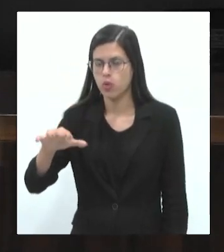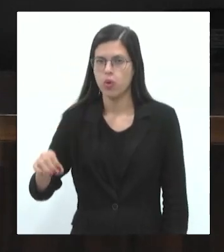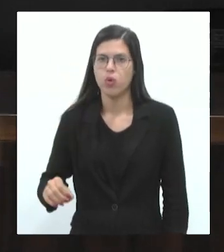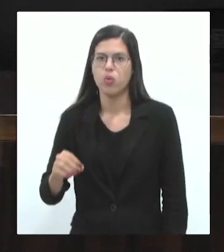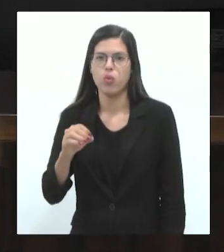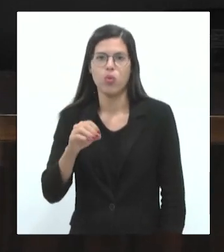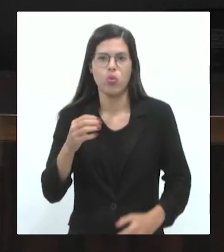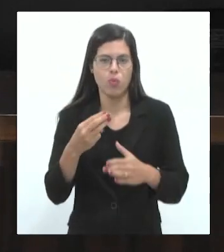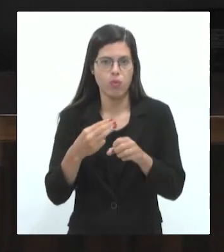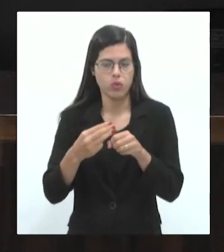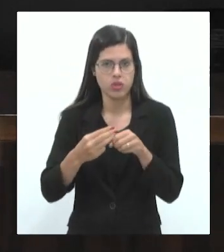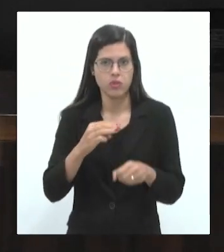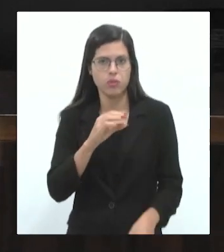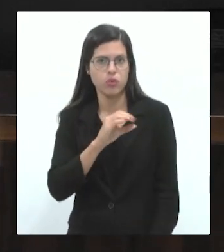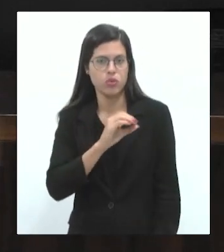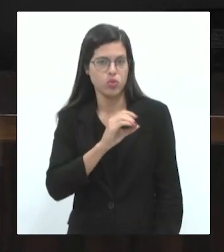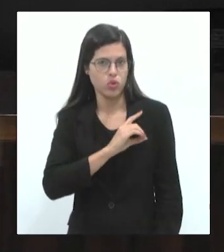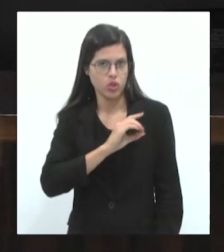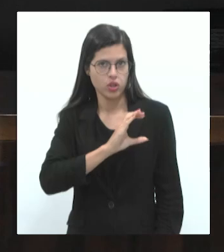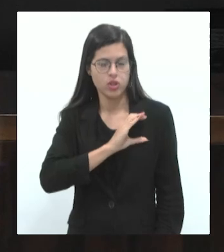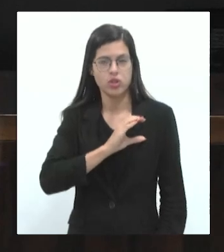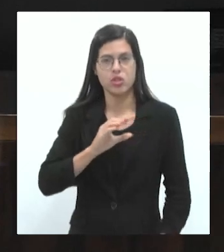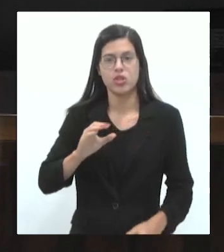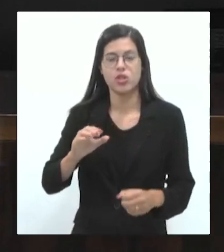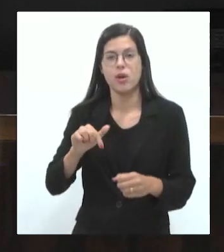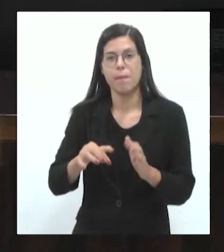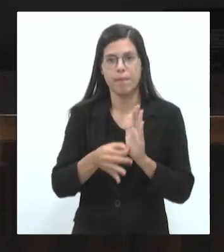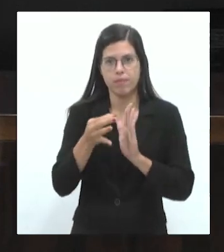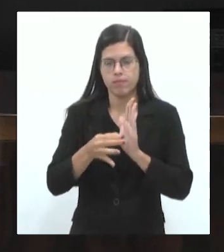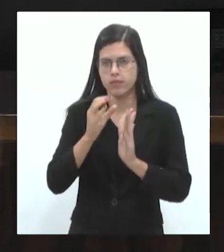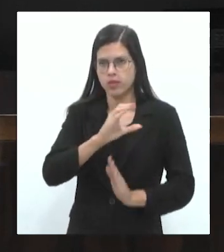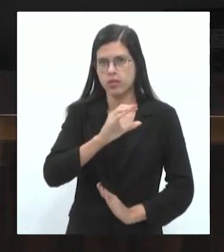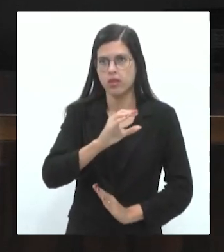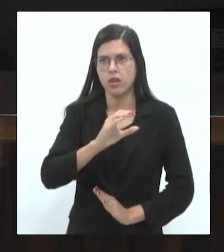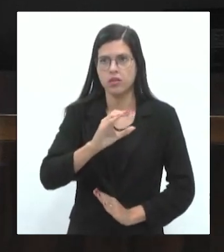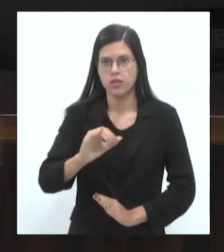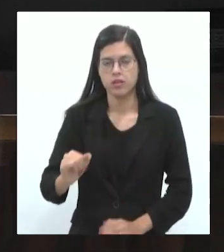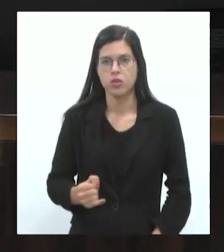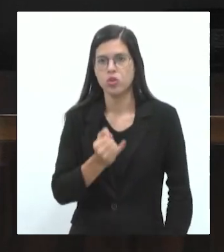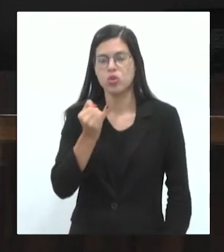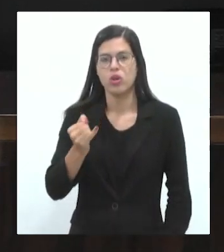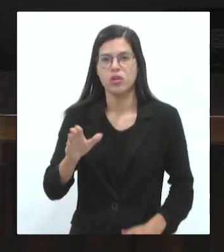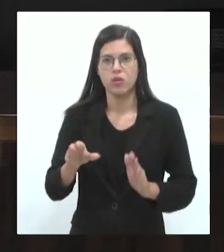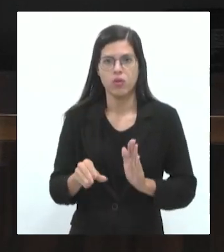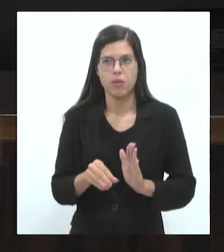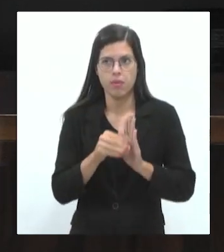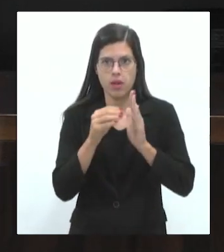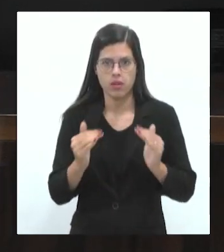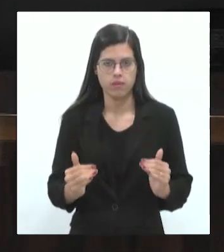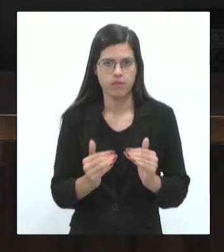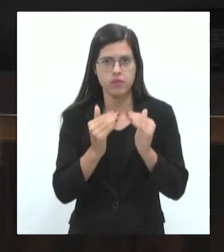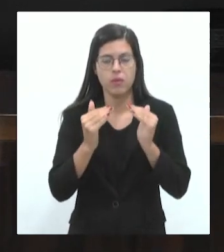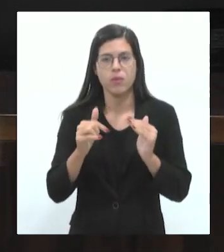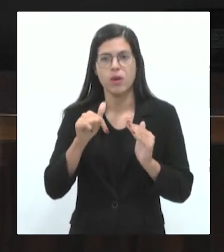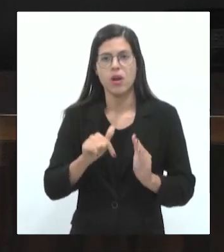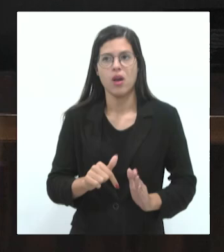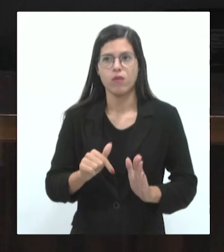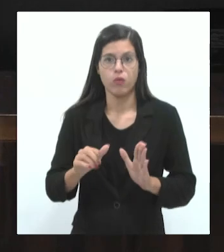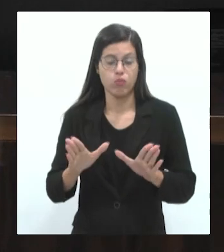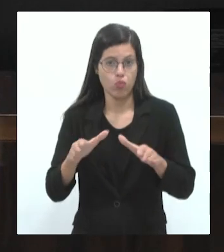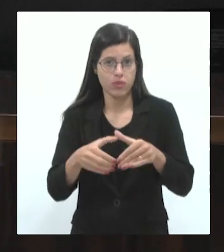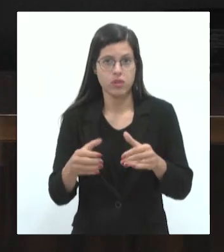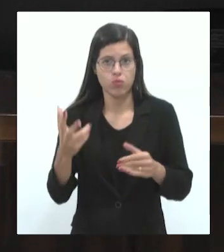Pareceres das comissões Constituição e Justiça pela juridicidade com emenda, de Cultura favorável com emenda da Comissão de